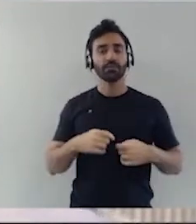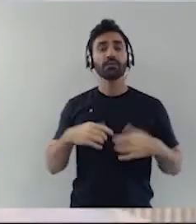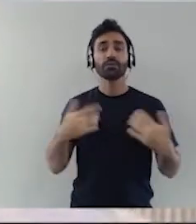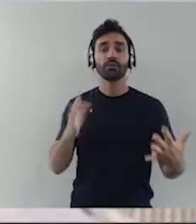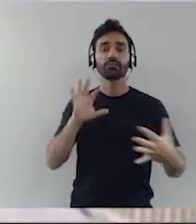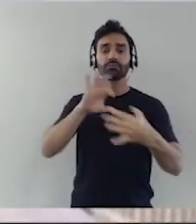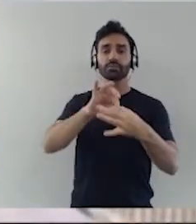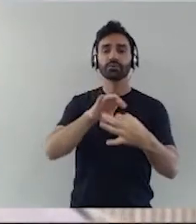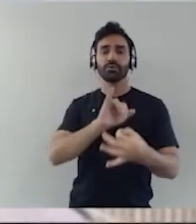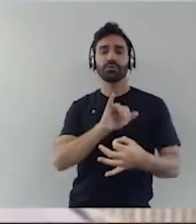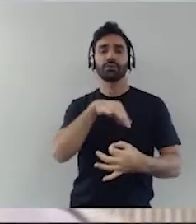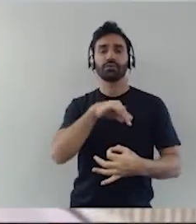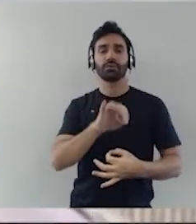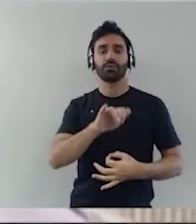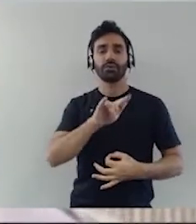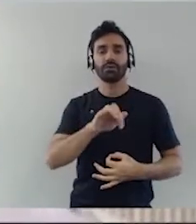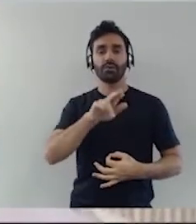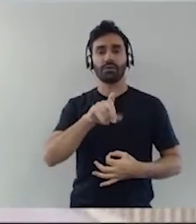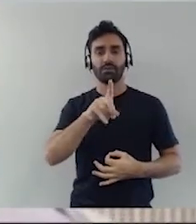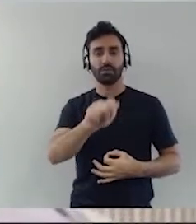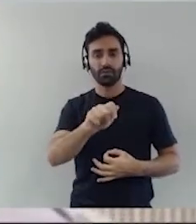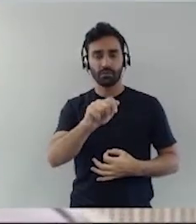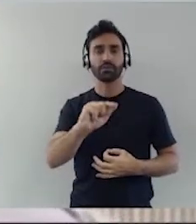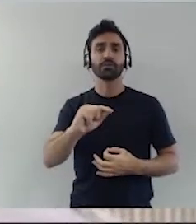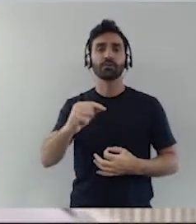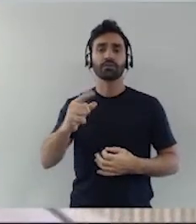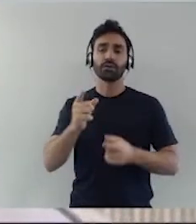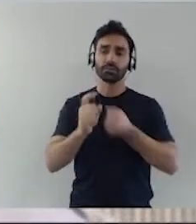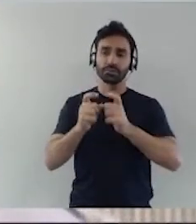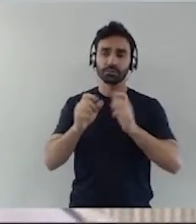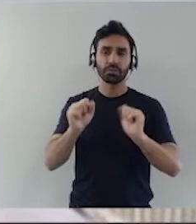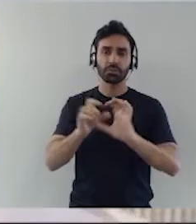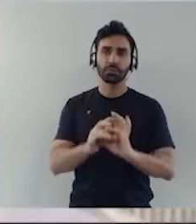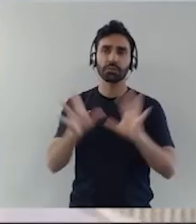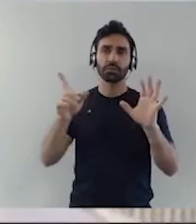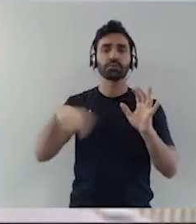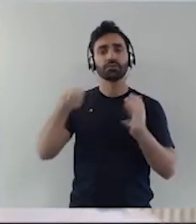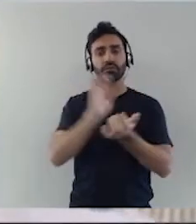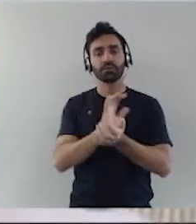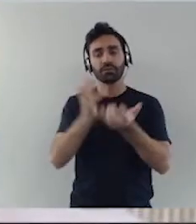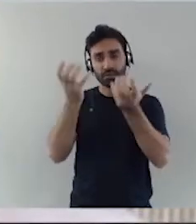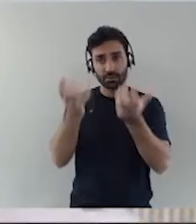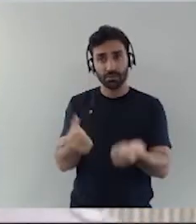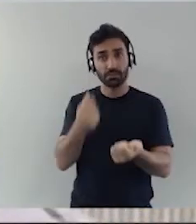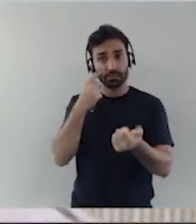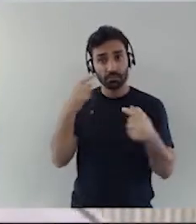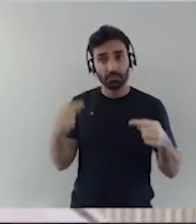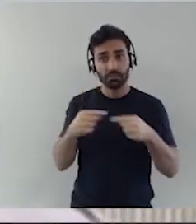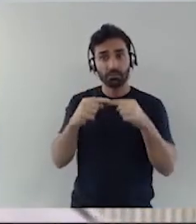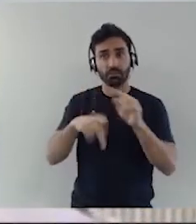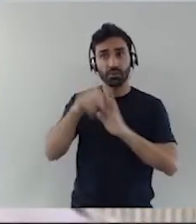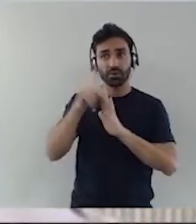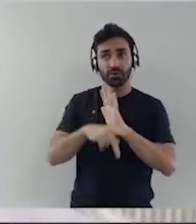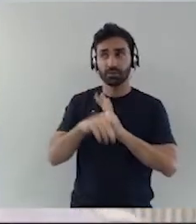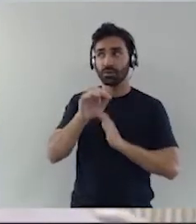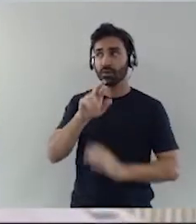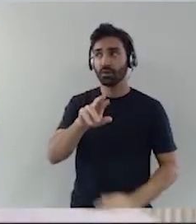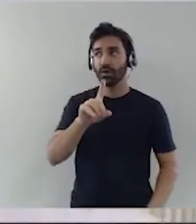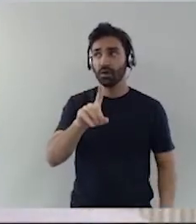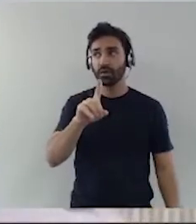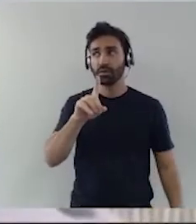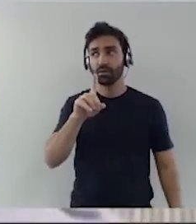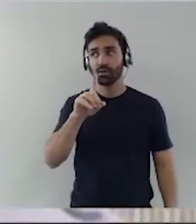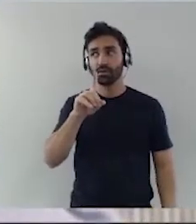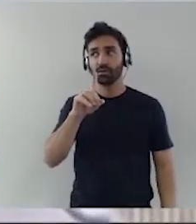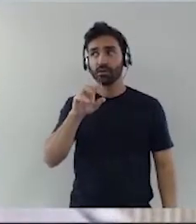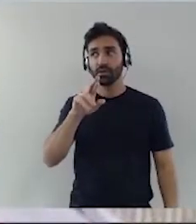integrada, quando a administração encarrega o contratado de conceber as escolhas técnicas de projeto, o RDC ele quer deixar